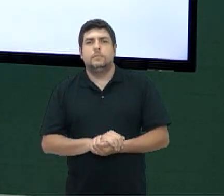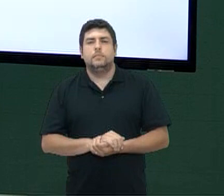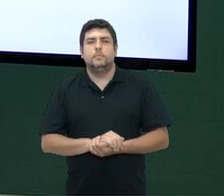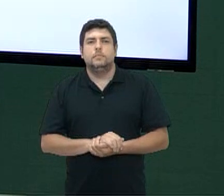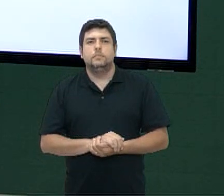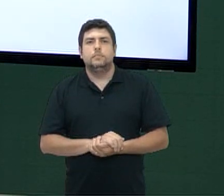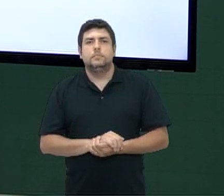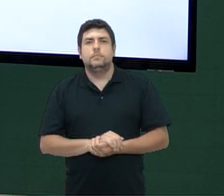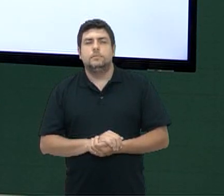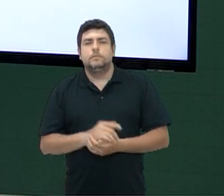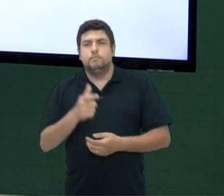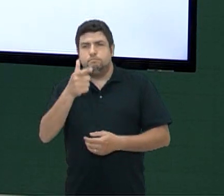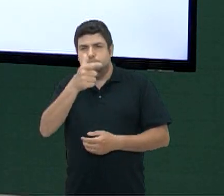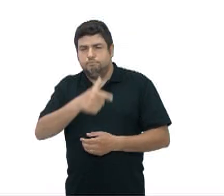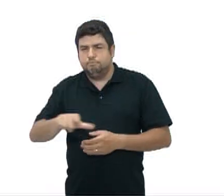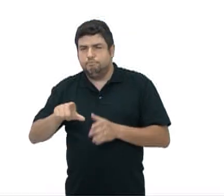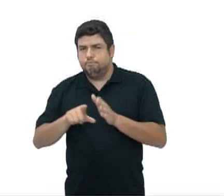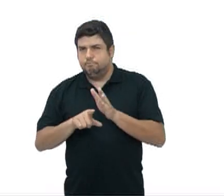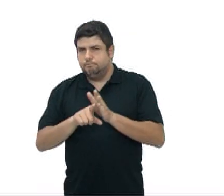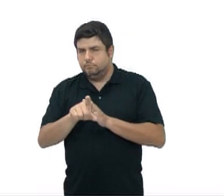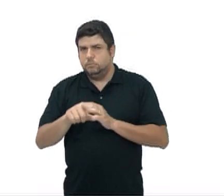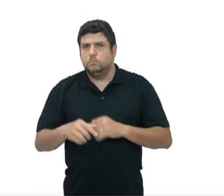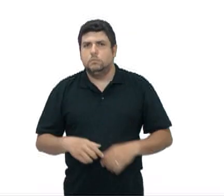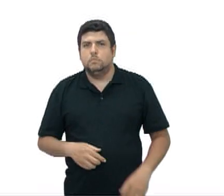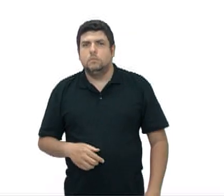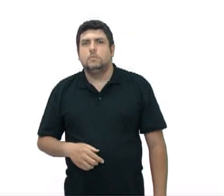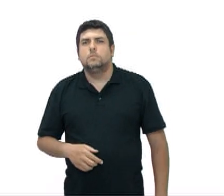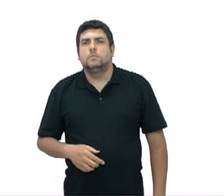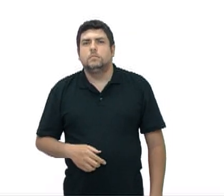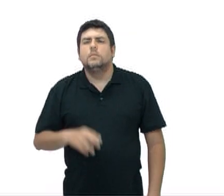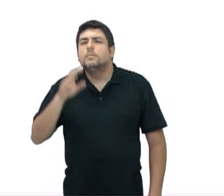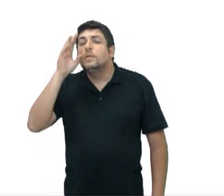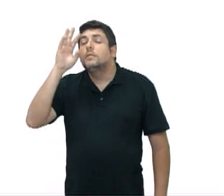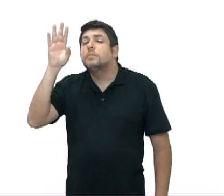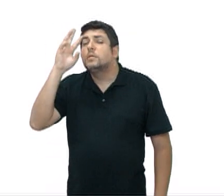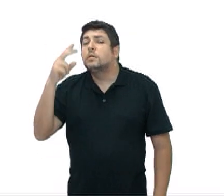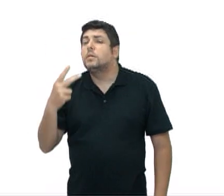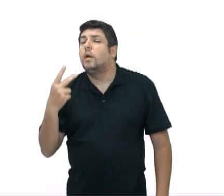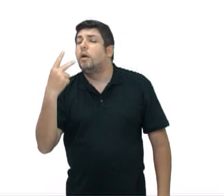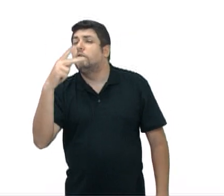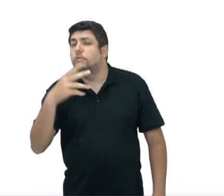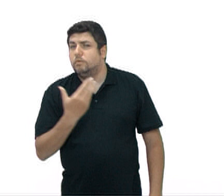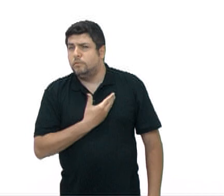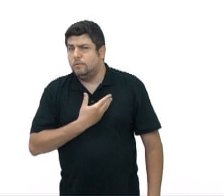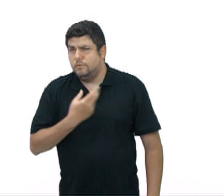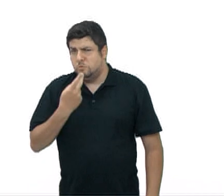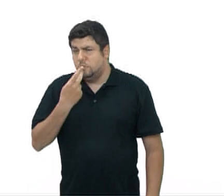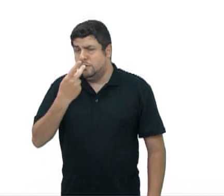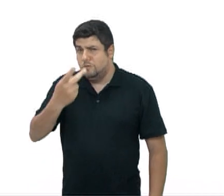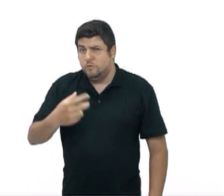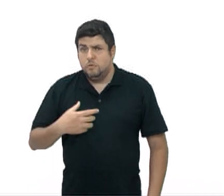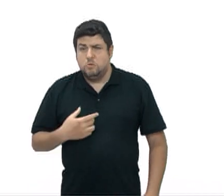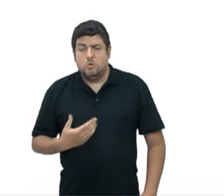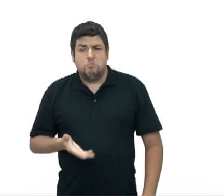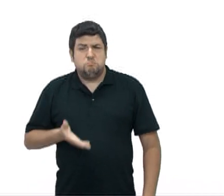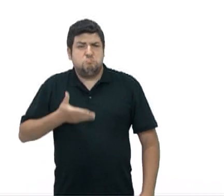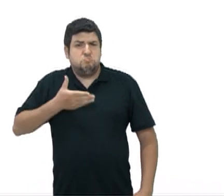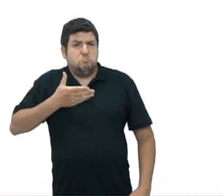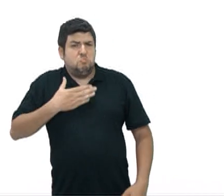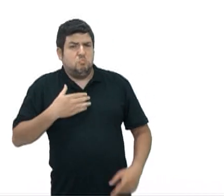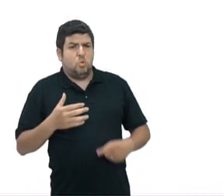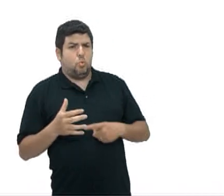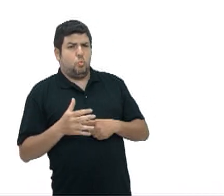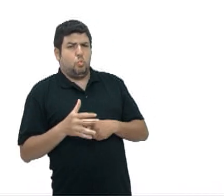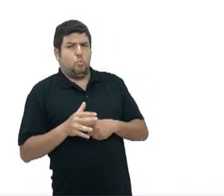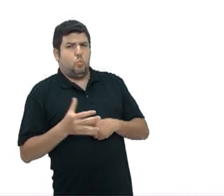Mais um quiz. Seu colega afirma que inventou um motor de carro que converte todo o